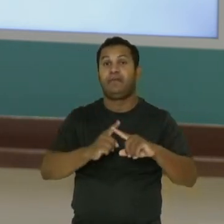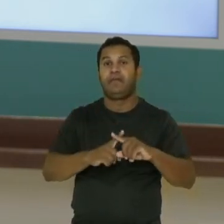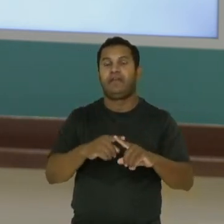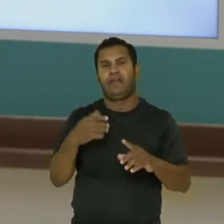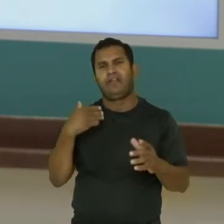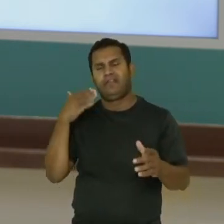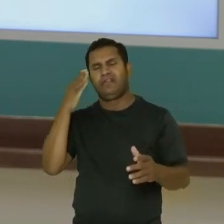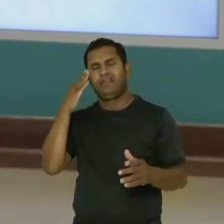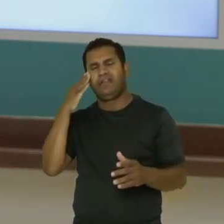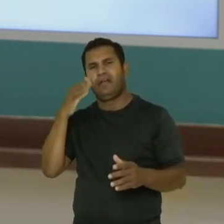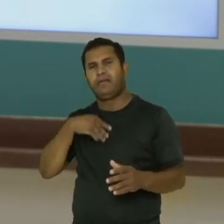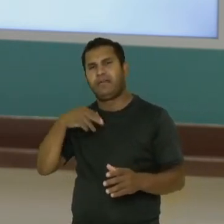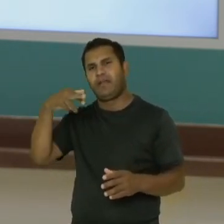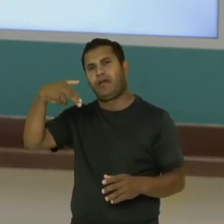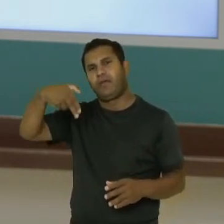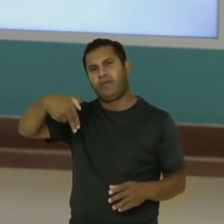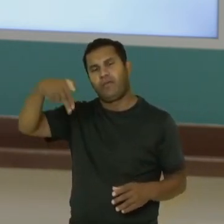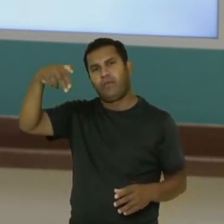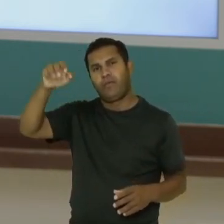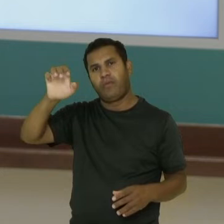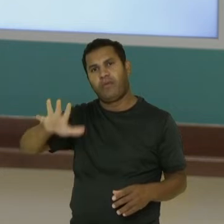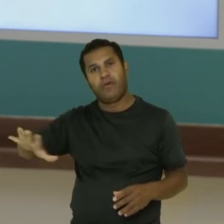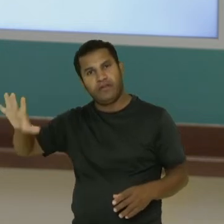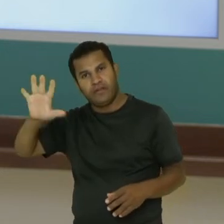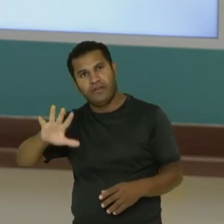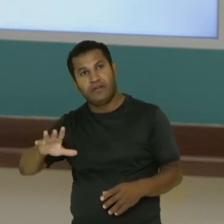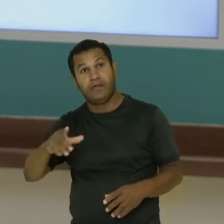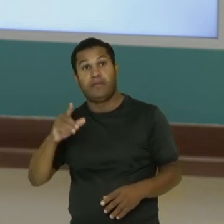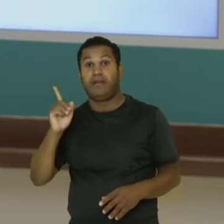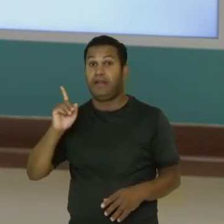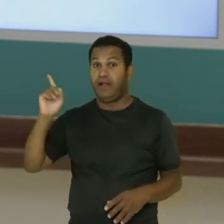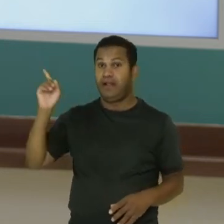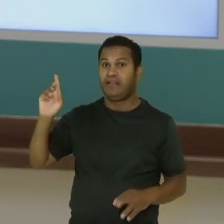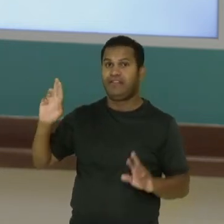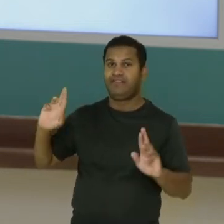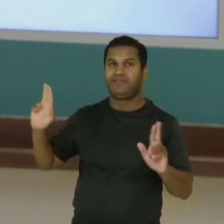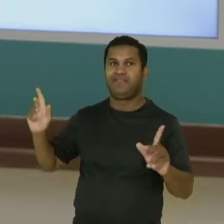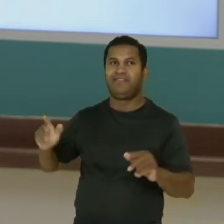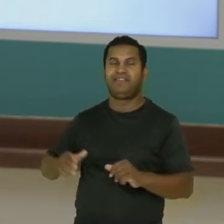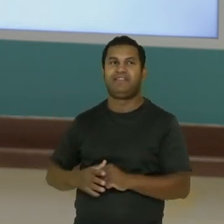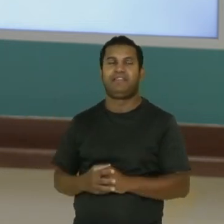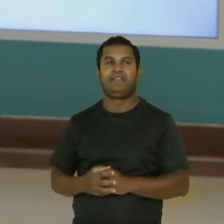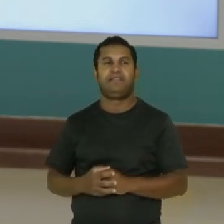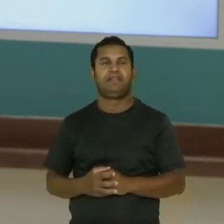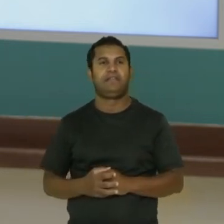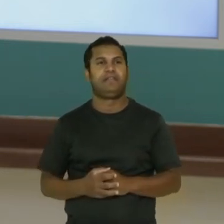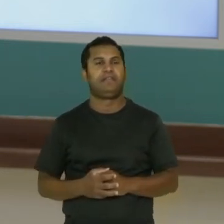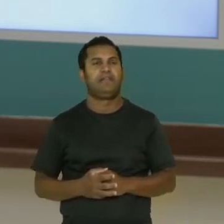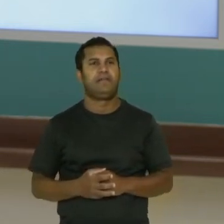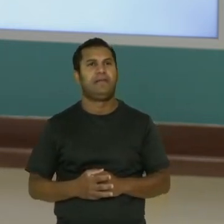eram diferentes. Então, por isso nós vamos ter diferentes mapas do Brasil. Em